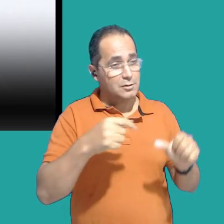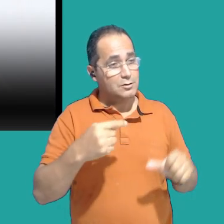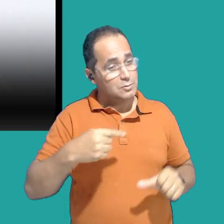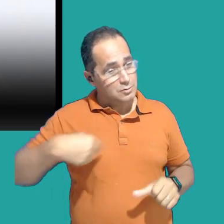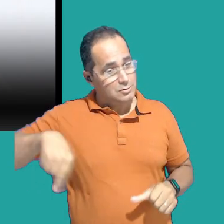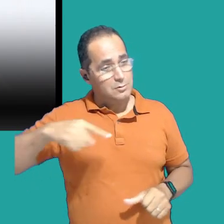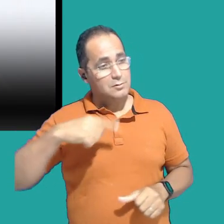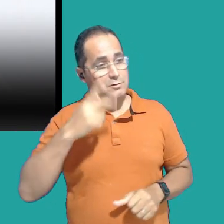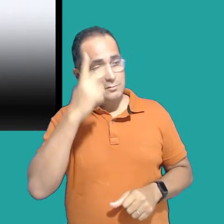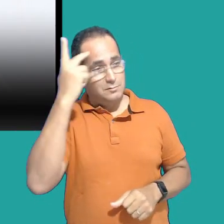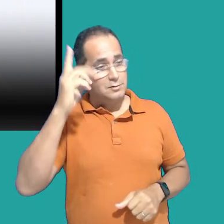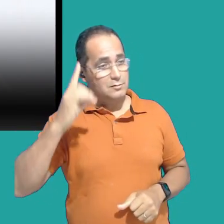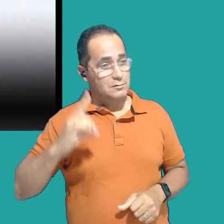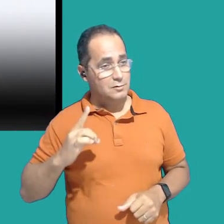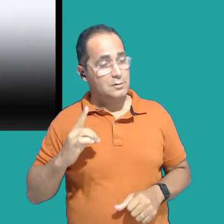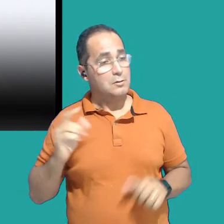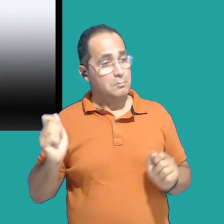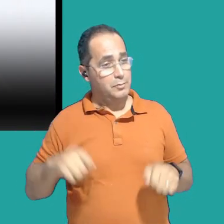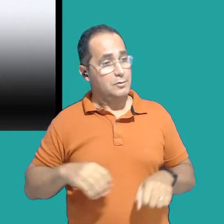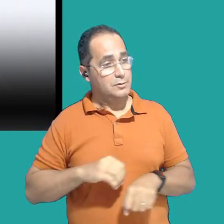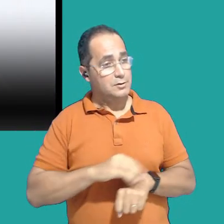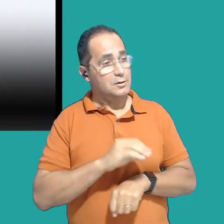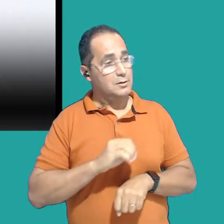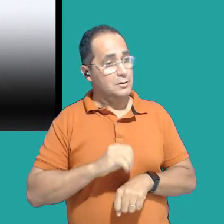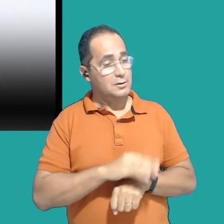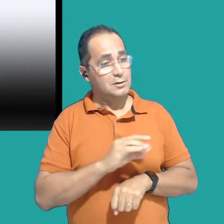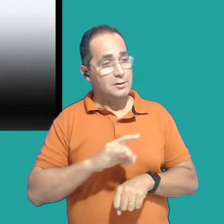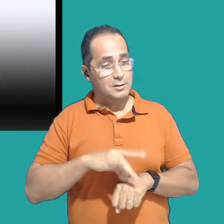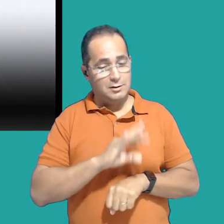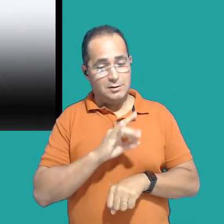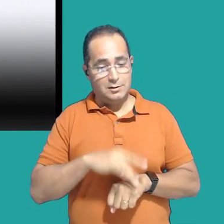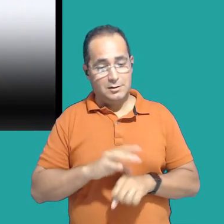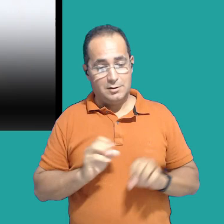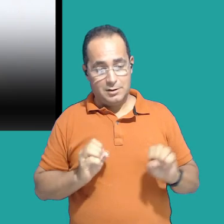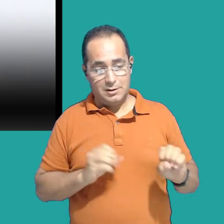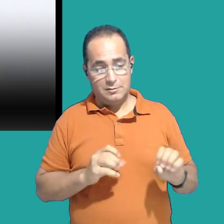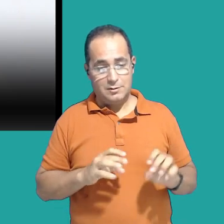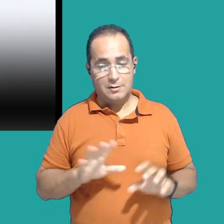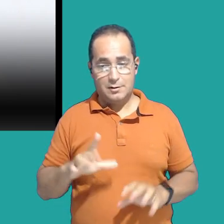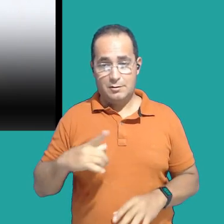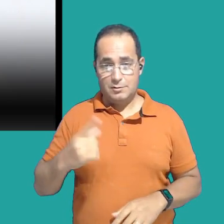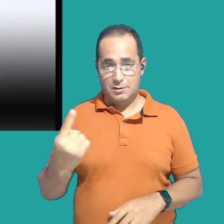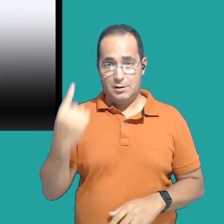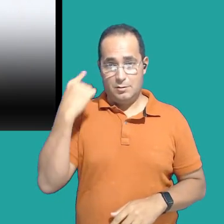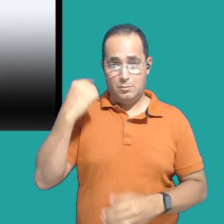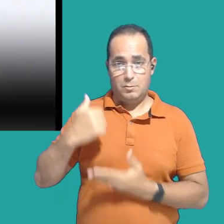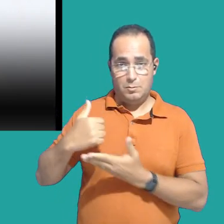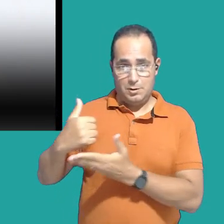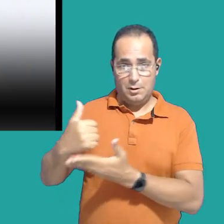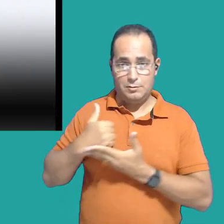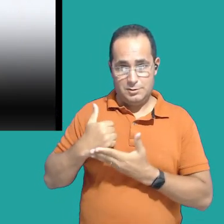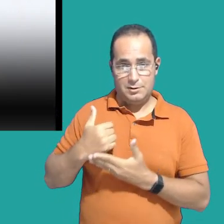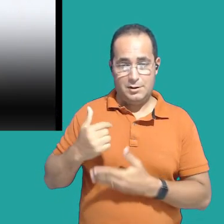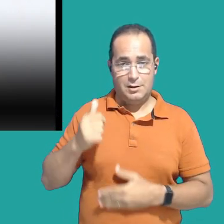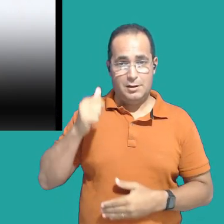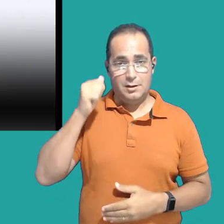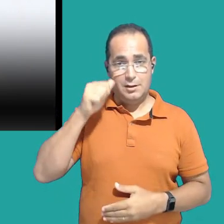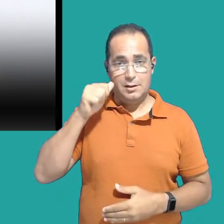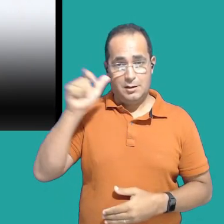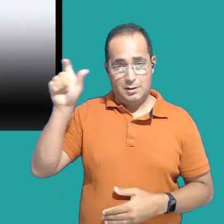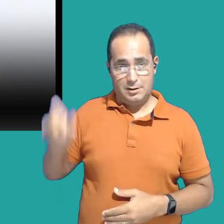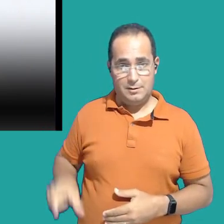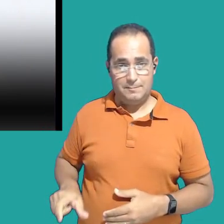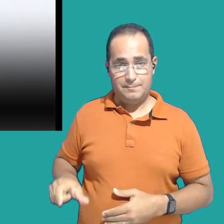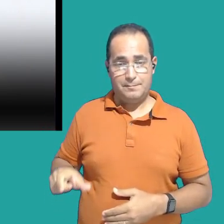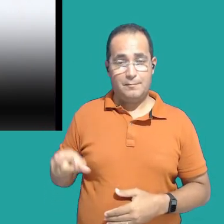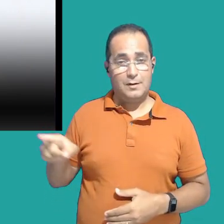deficiência, também podemos educar. Então, por exemplo, Uhum. eu tinha um auxiliar de sala